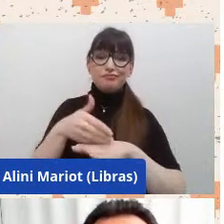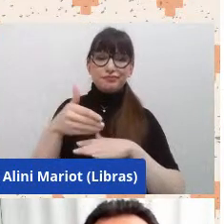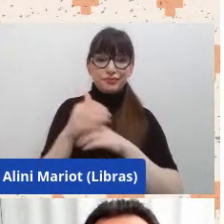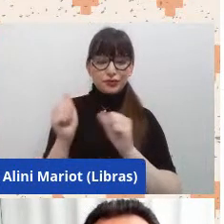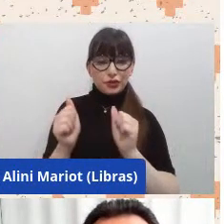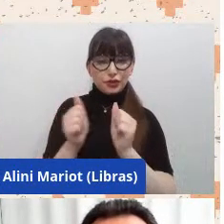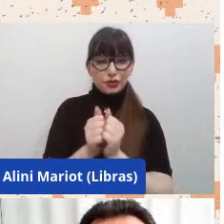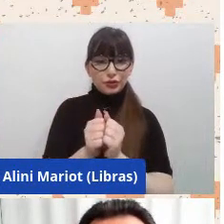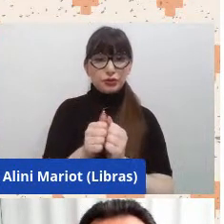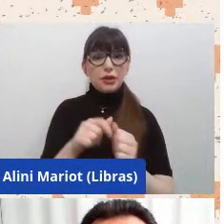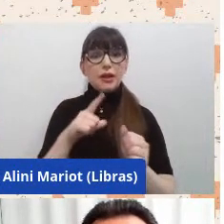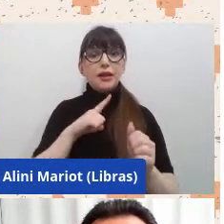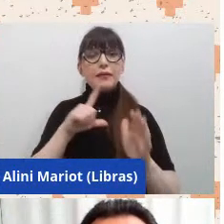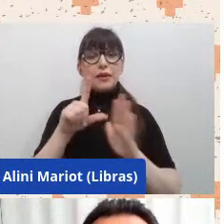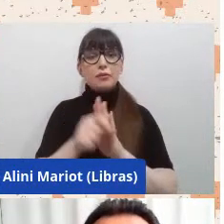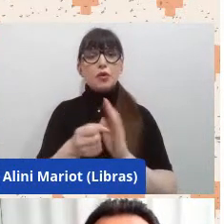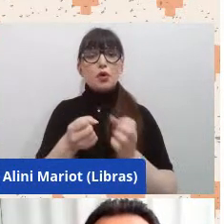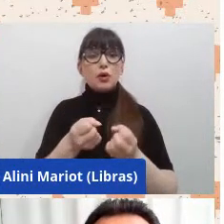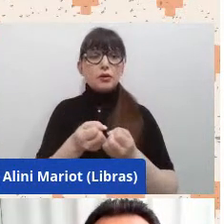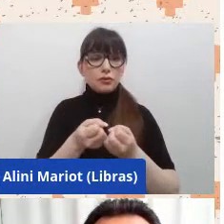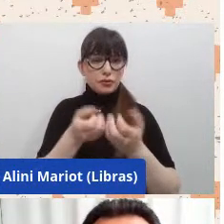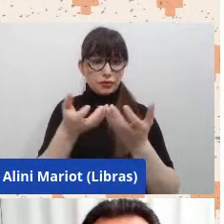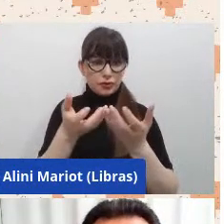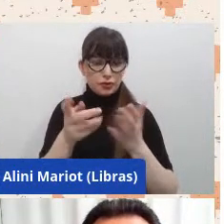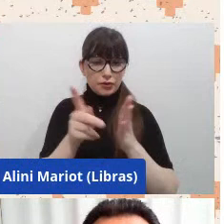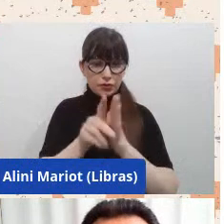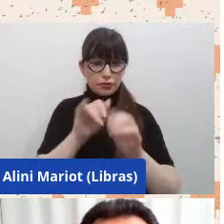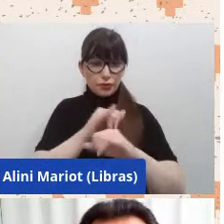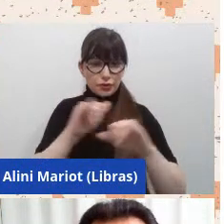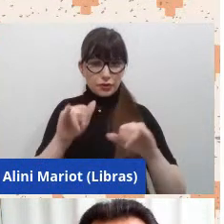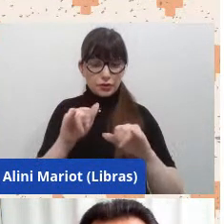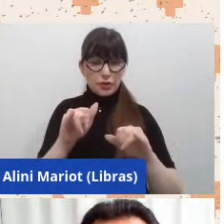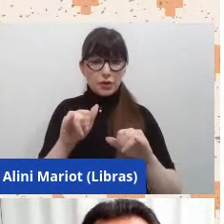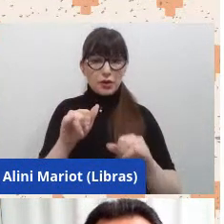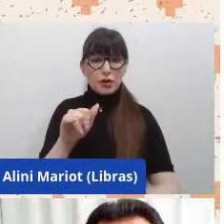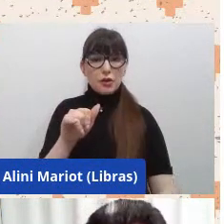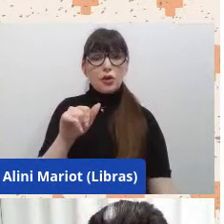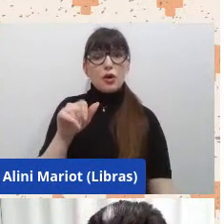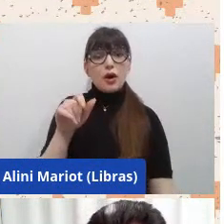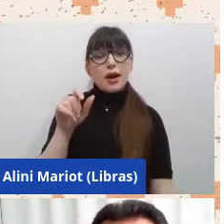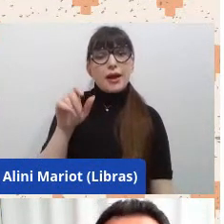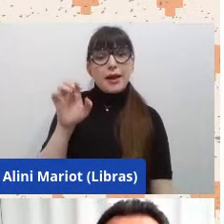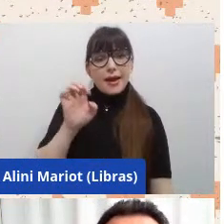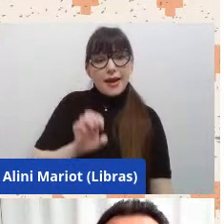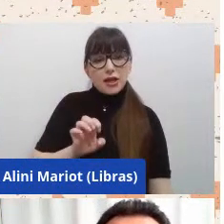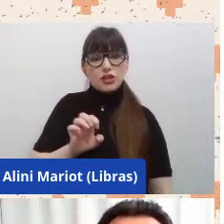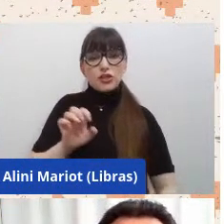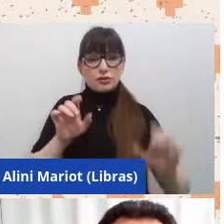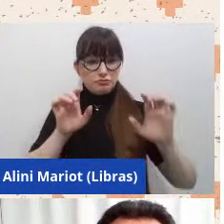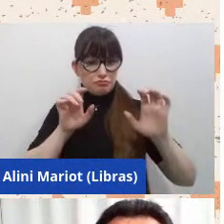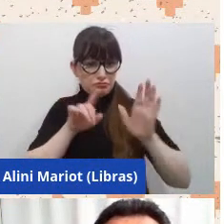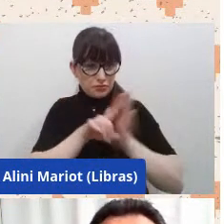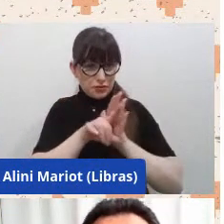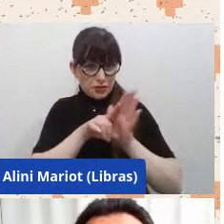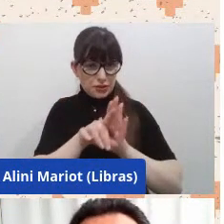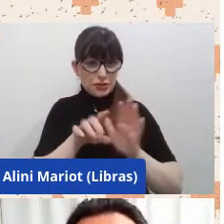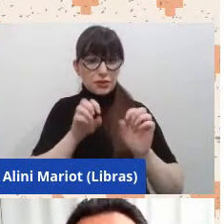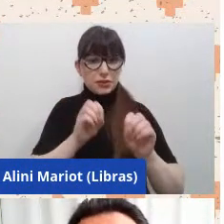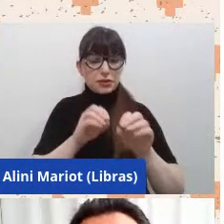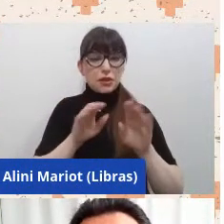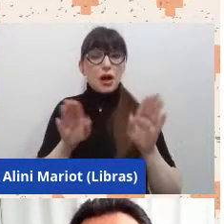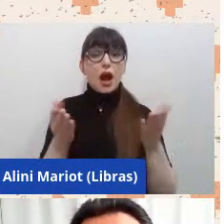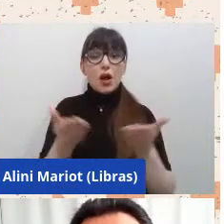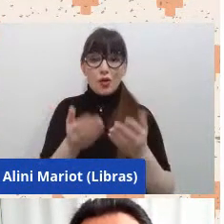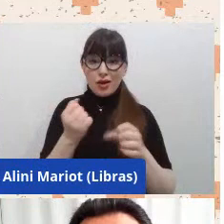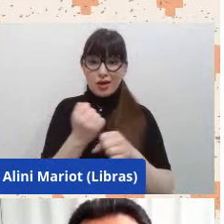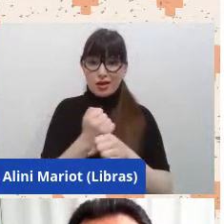em 2019 o volume 1 do e-book Ética e Pesquisa em Educação. Publicamos neste